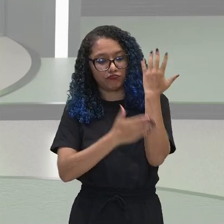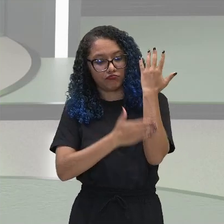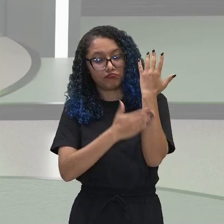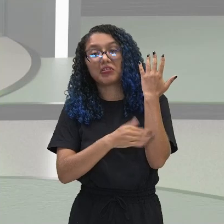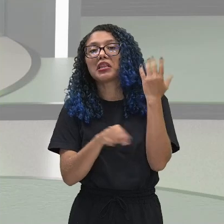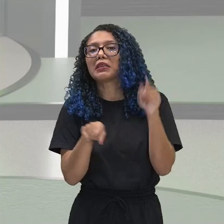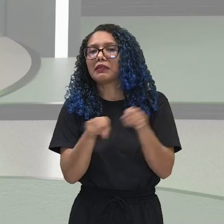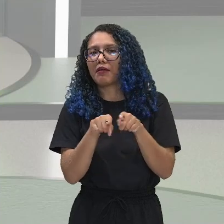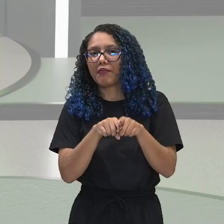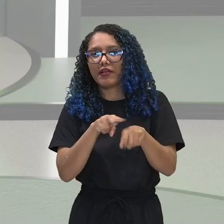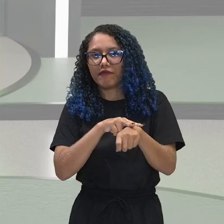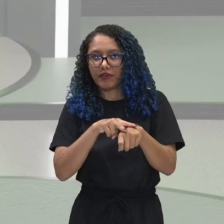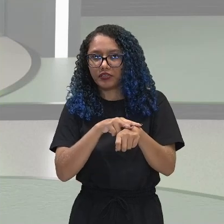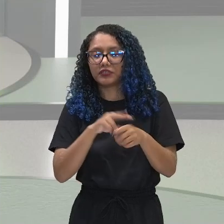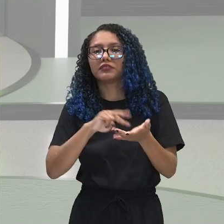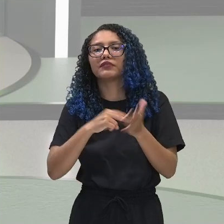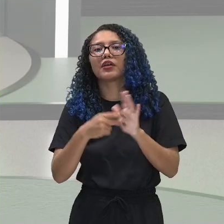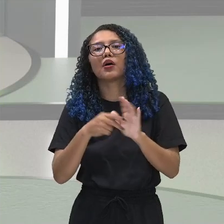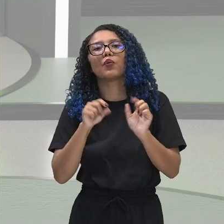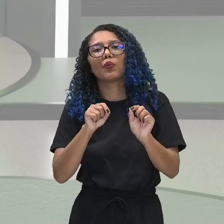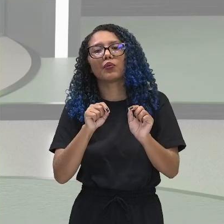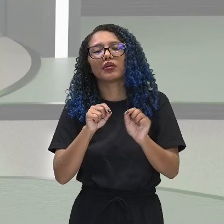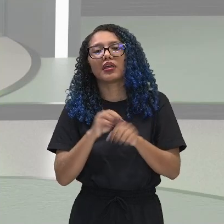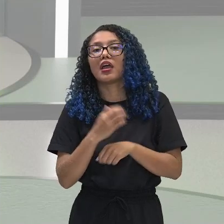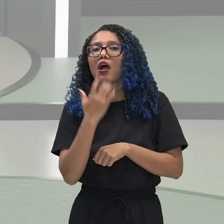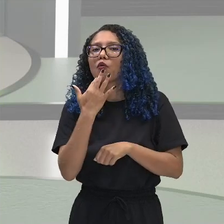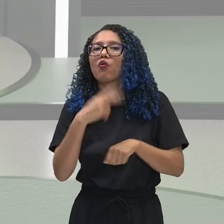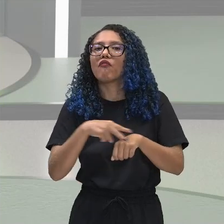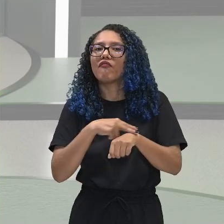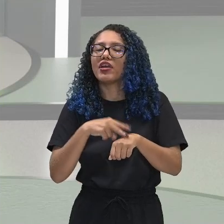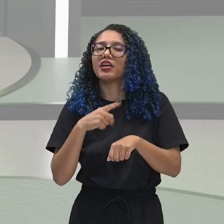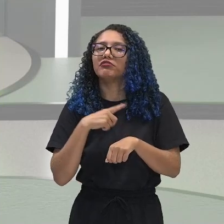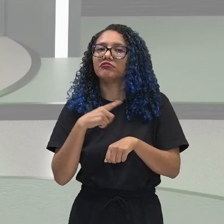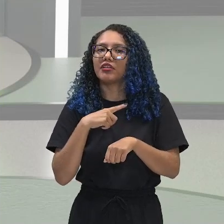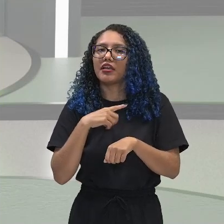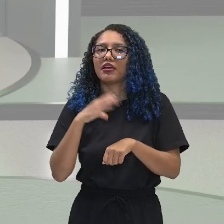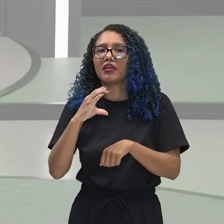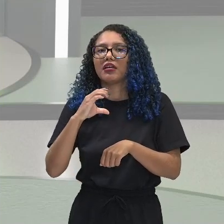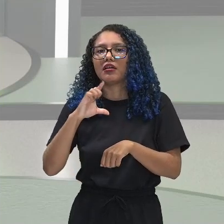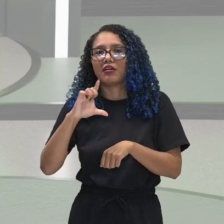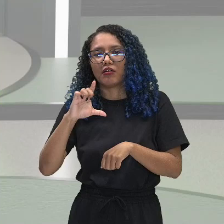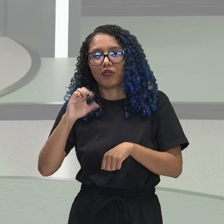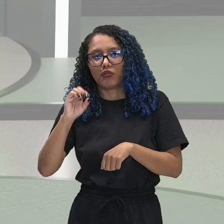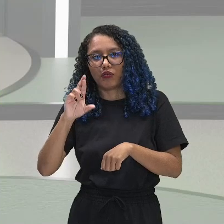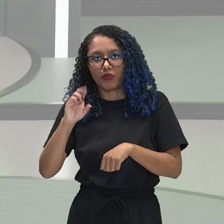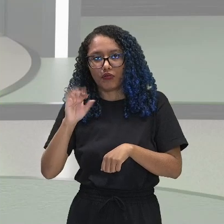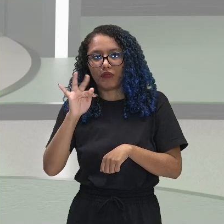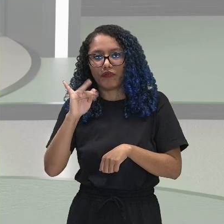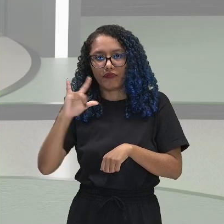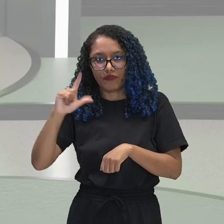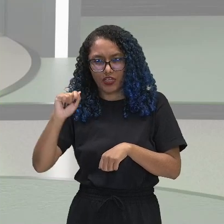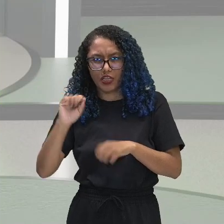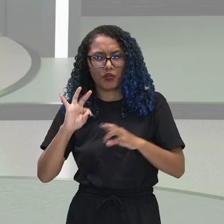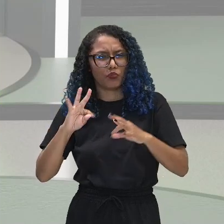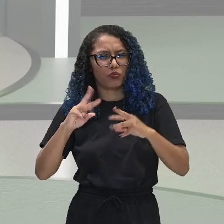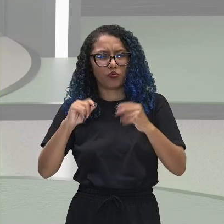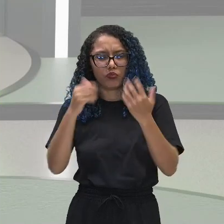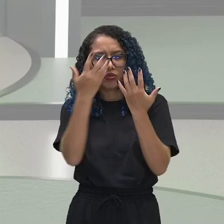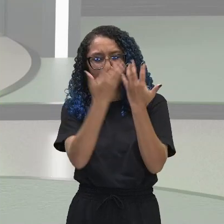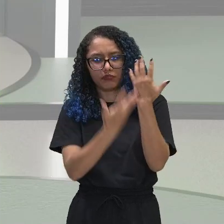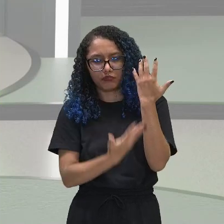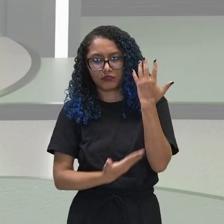que há a presença de clorofila em todo o comprimento desse vegetal. É claro que quando a planta